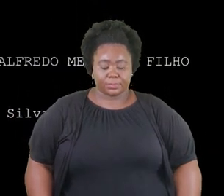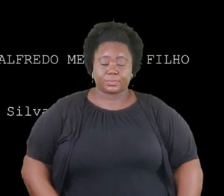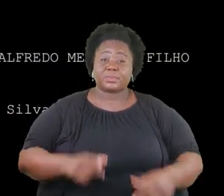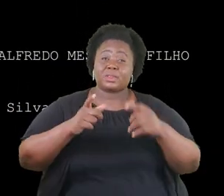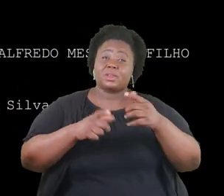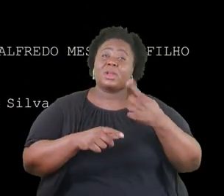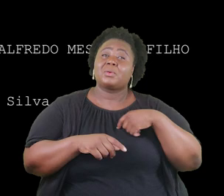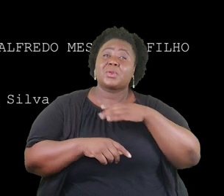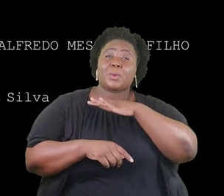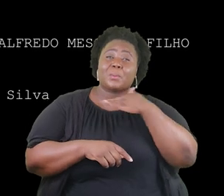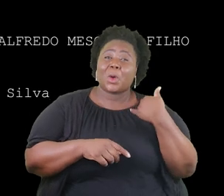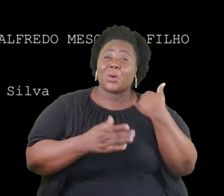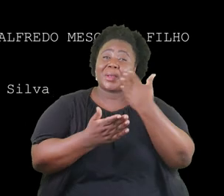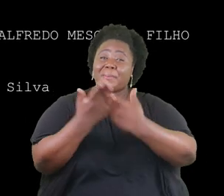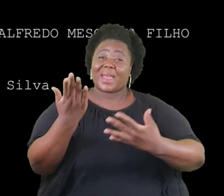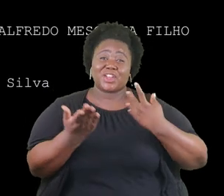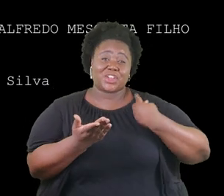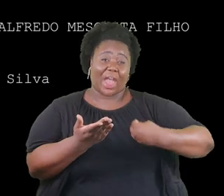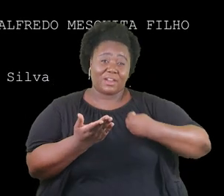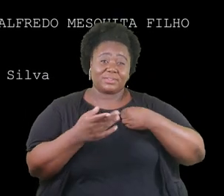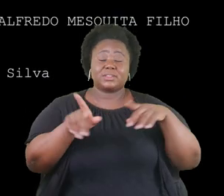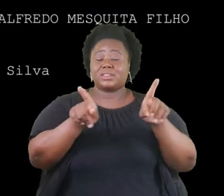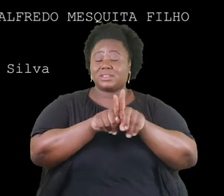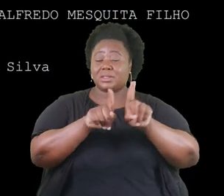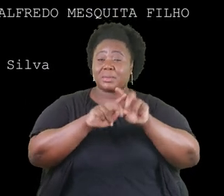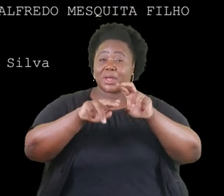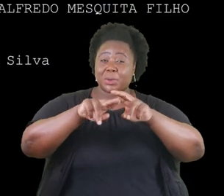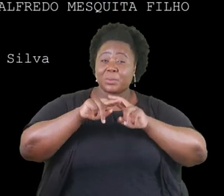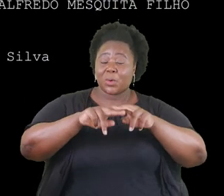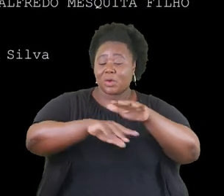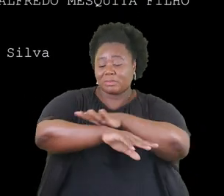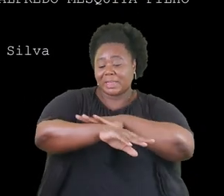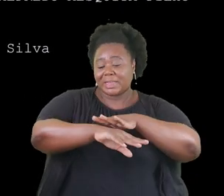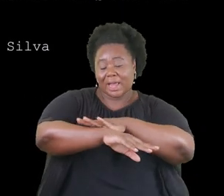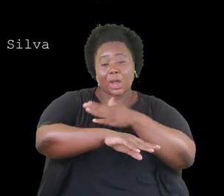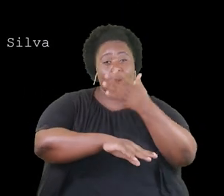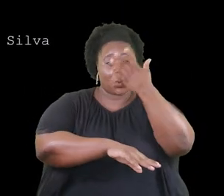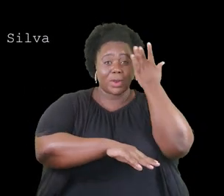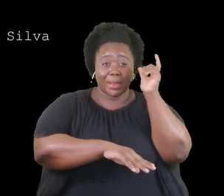Aonde se morre, se perde a vida por causa da cor da pele.